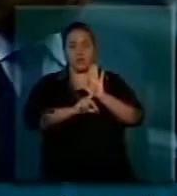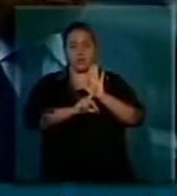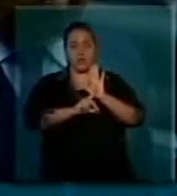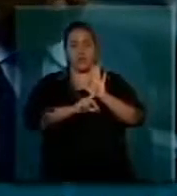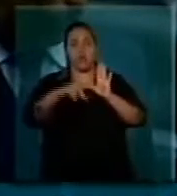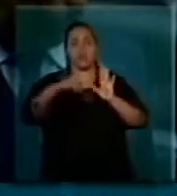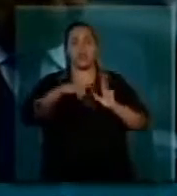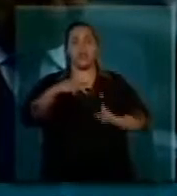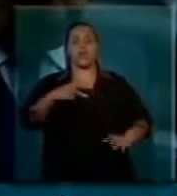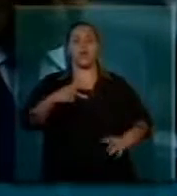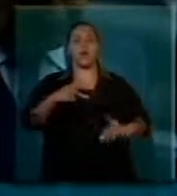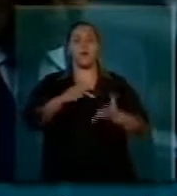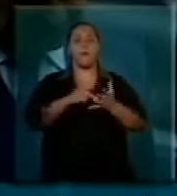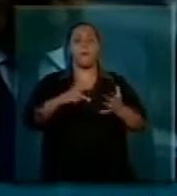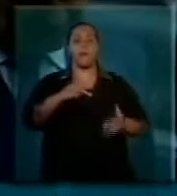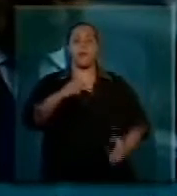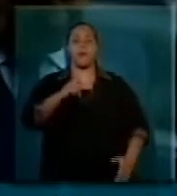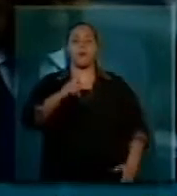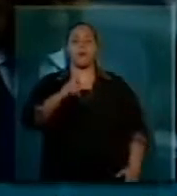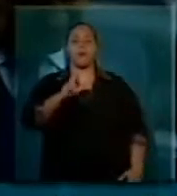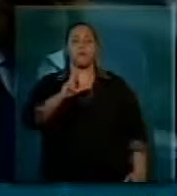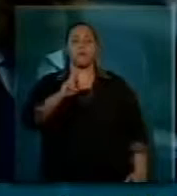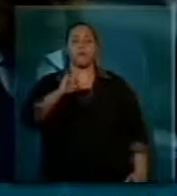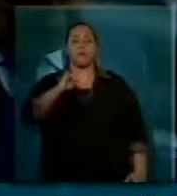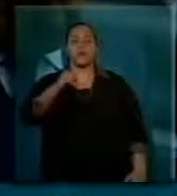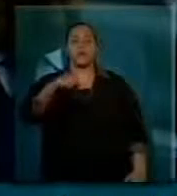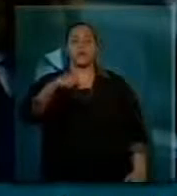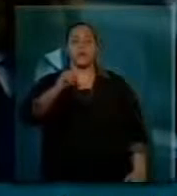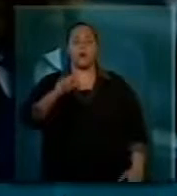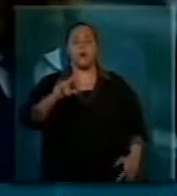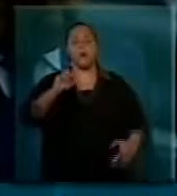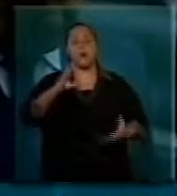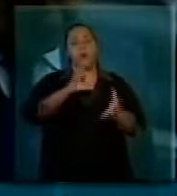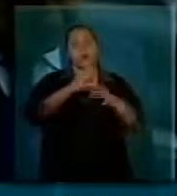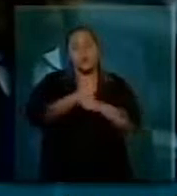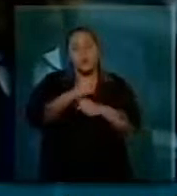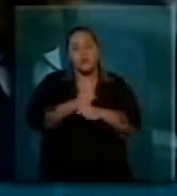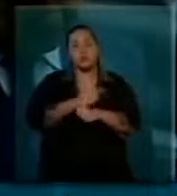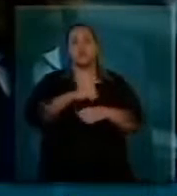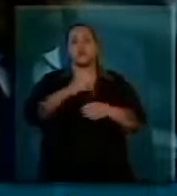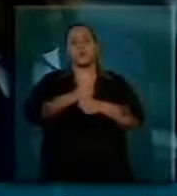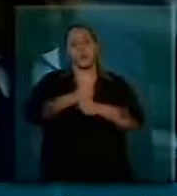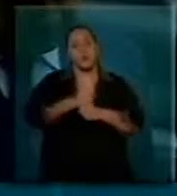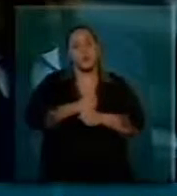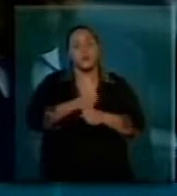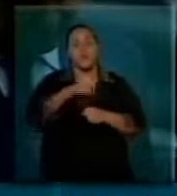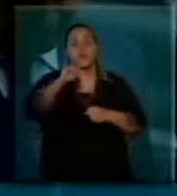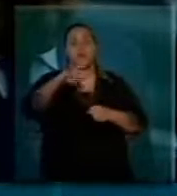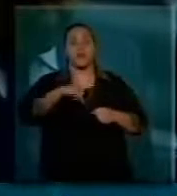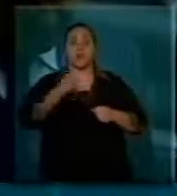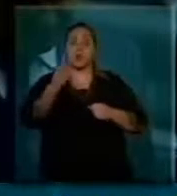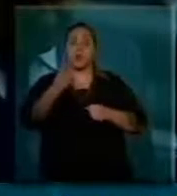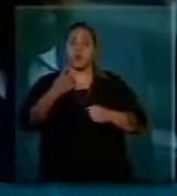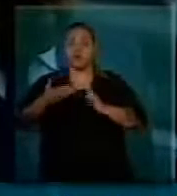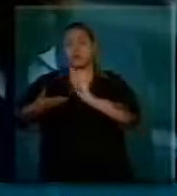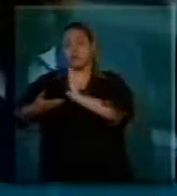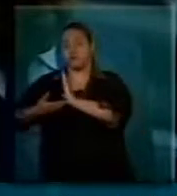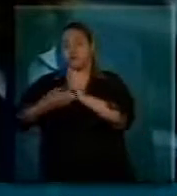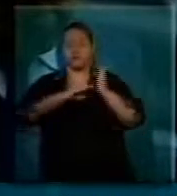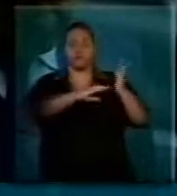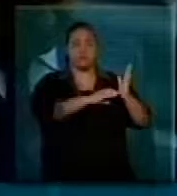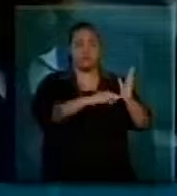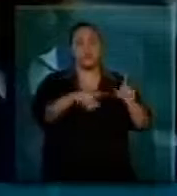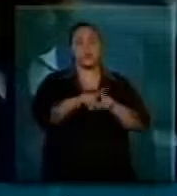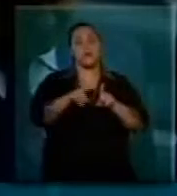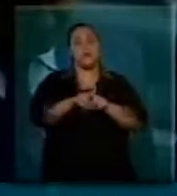plano plurianual, às diretrizes orçamentárias, ao orçamento anual e aos créditos adicionais serão apreciados pelas duas casas do Congresso Nacional na forma do